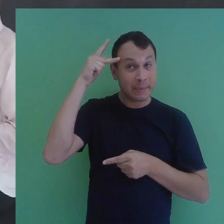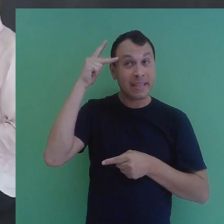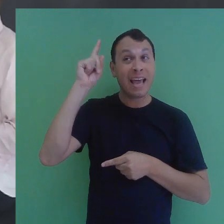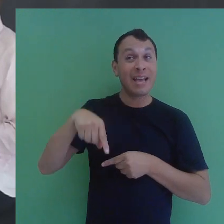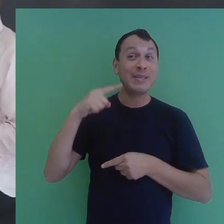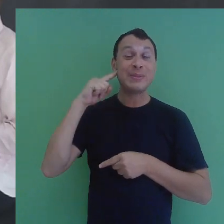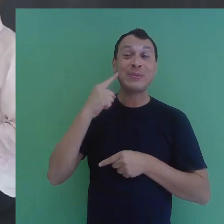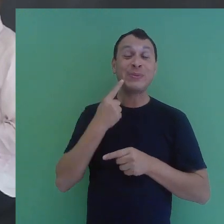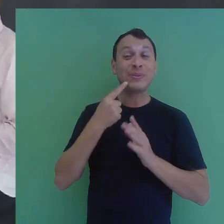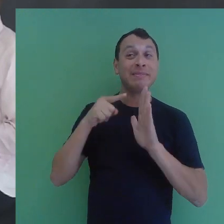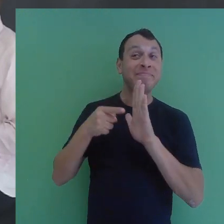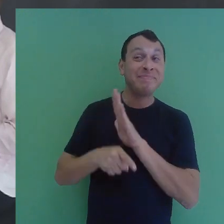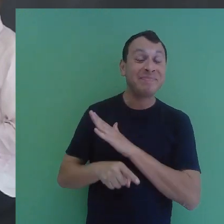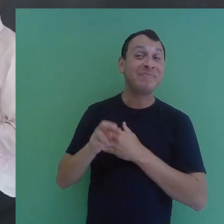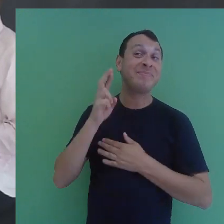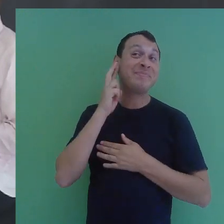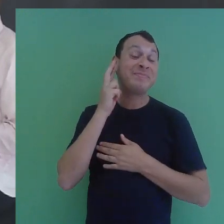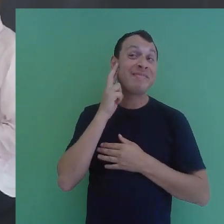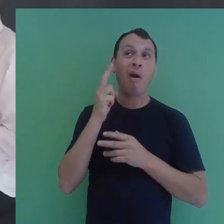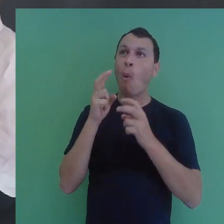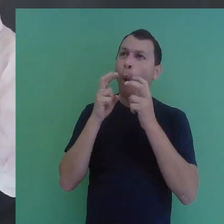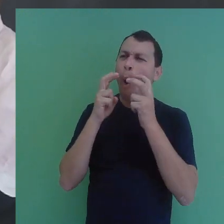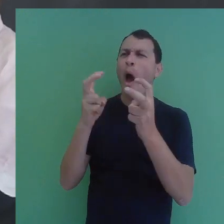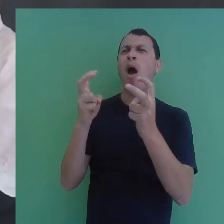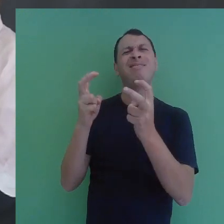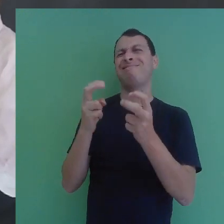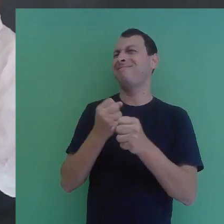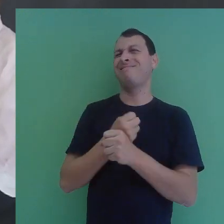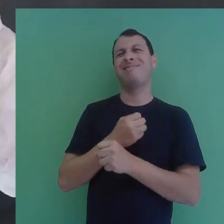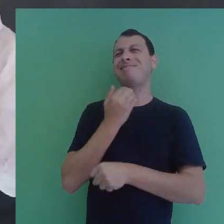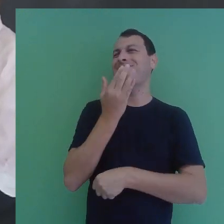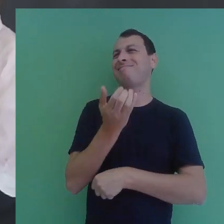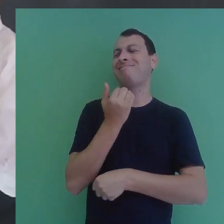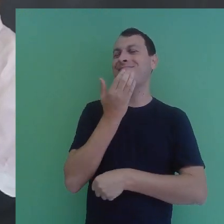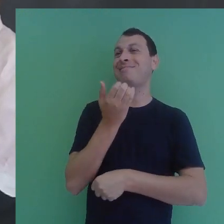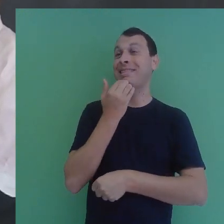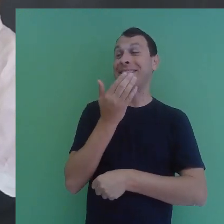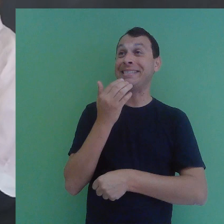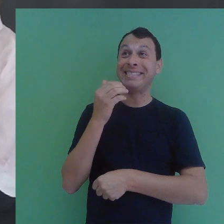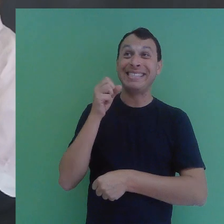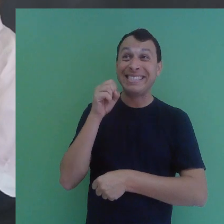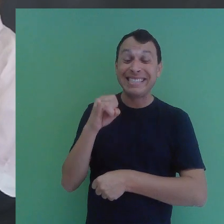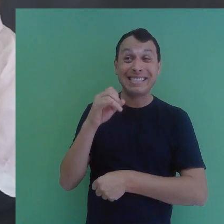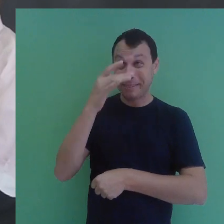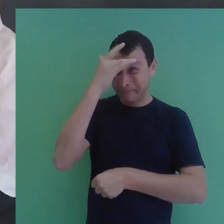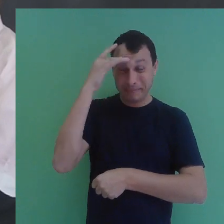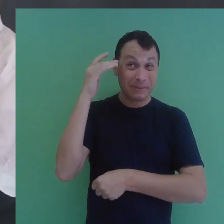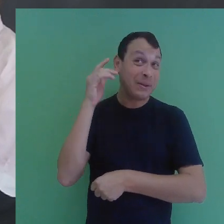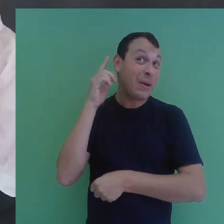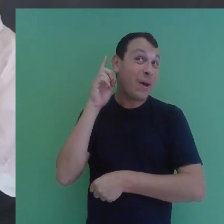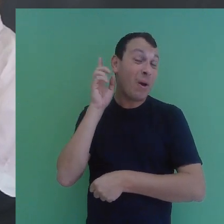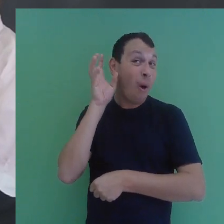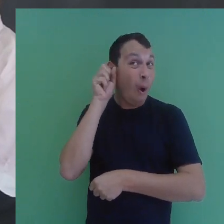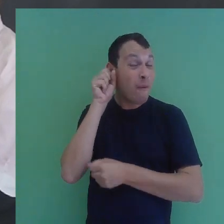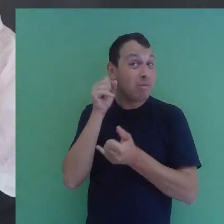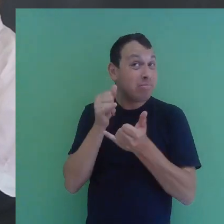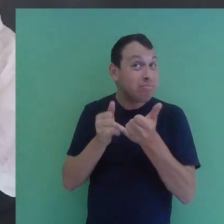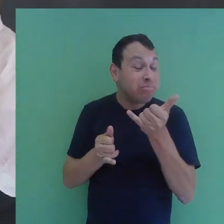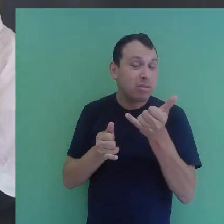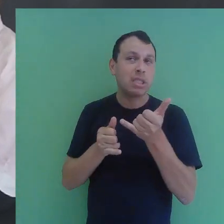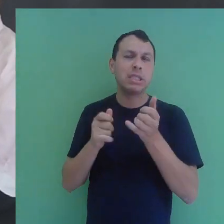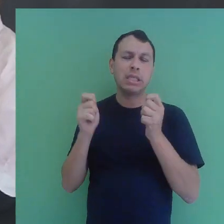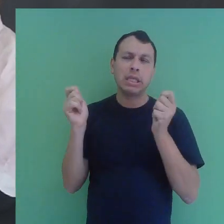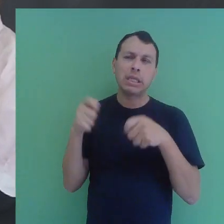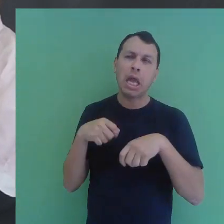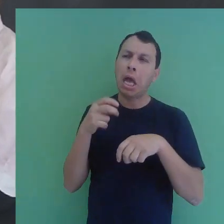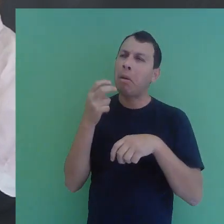surda profunda, ela nunca vai chegar a ouvir você. E se ela tem um resquício auditivo, ela não vai conseguir discernir pela sua voz o